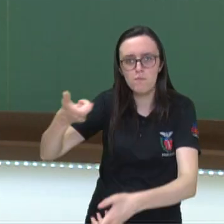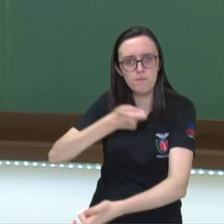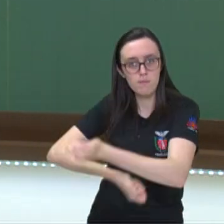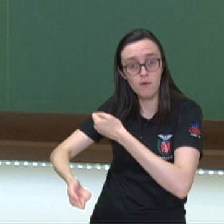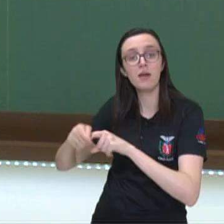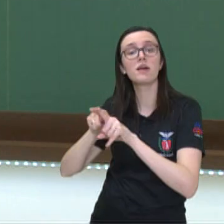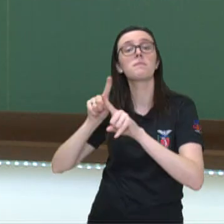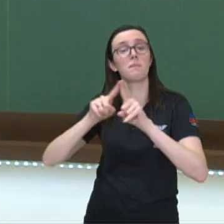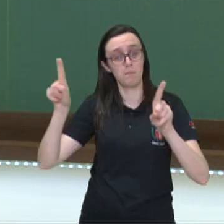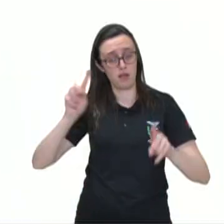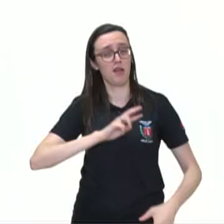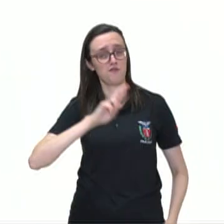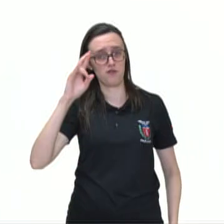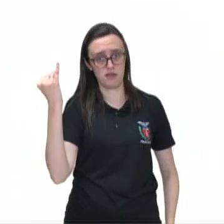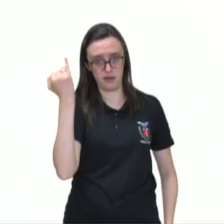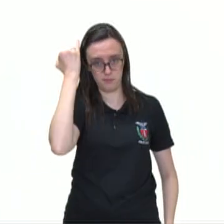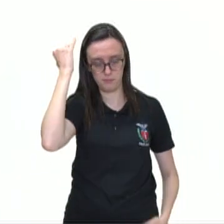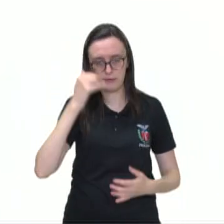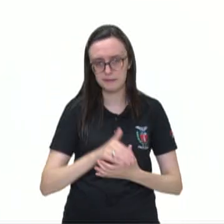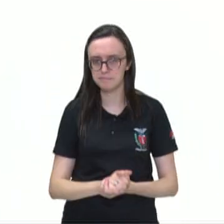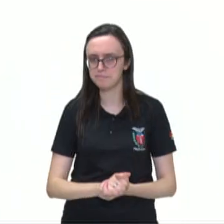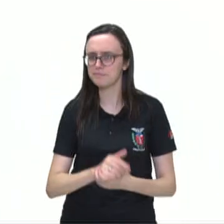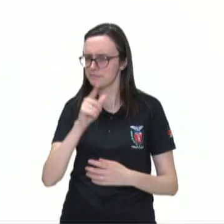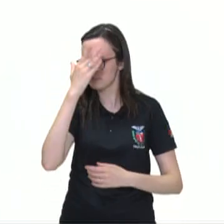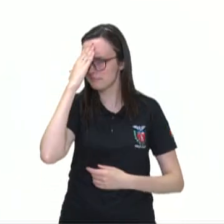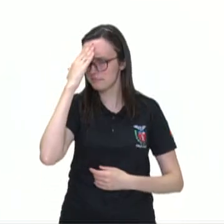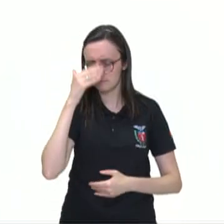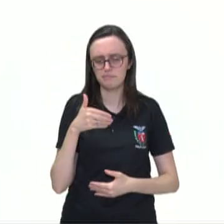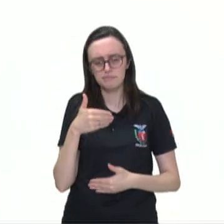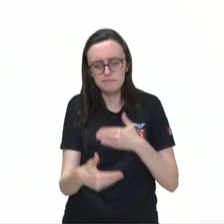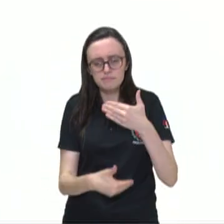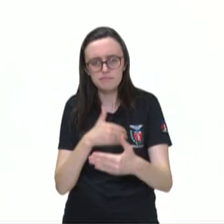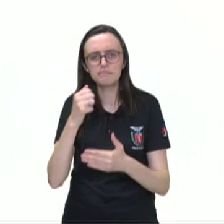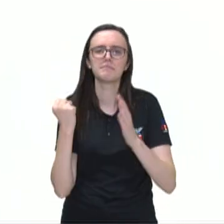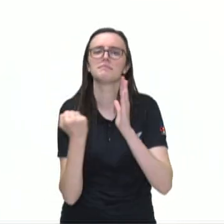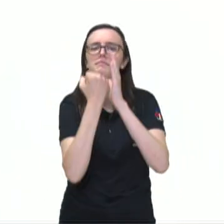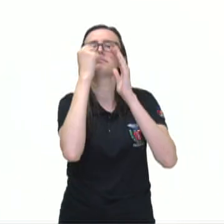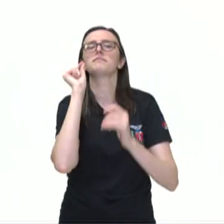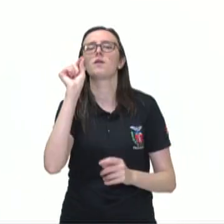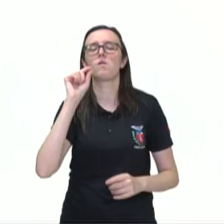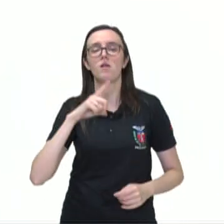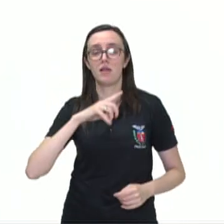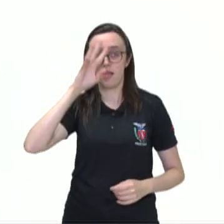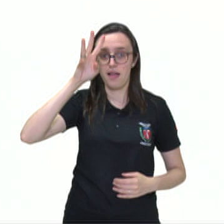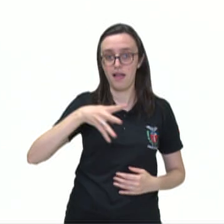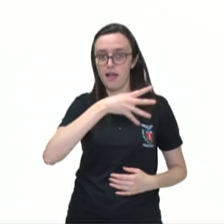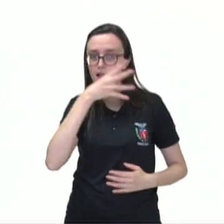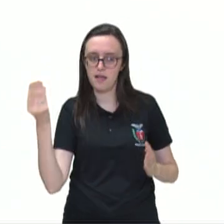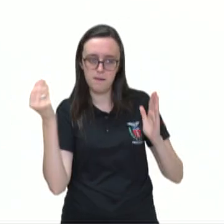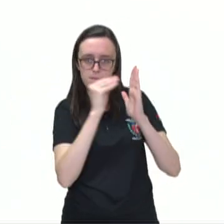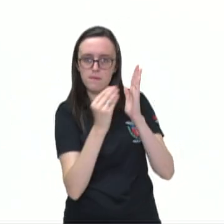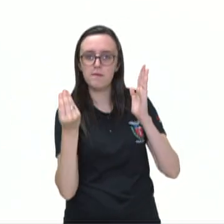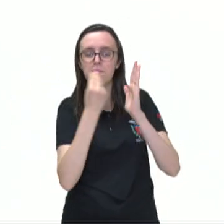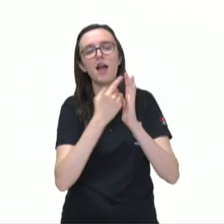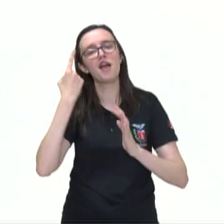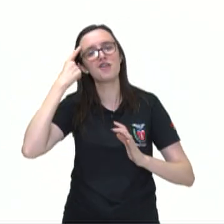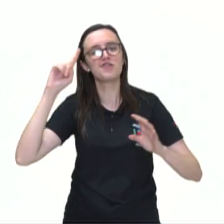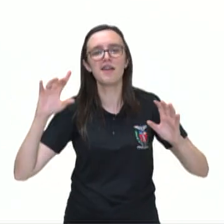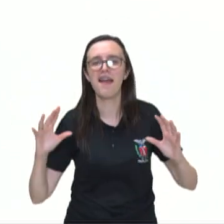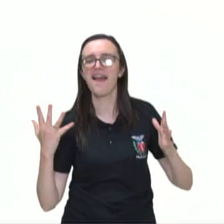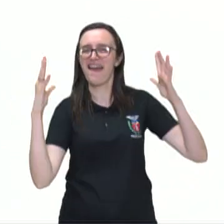as religiões. Além disso, foram sendo marcados nesses calendários as datas comemorativas